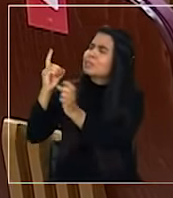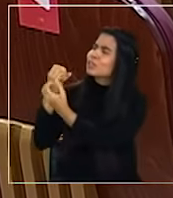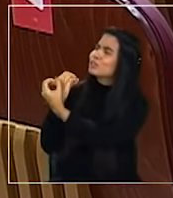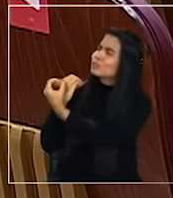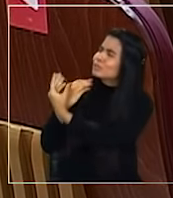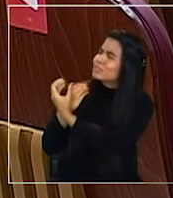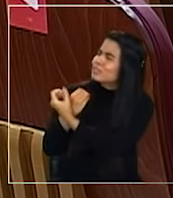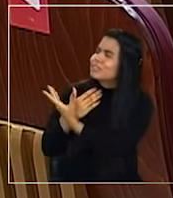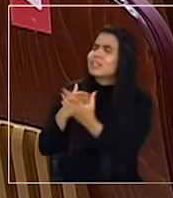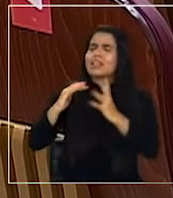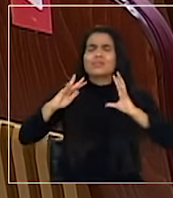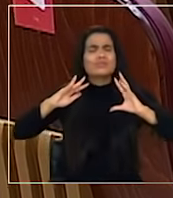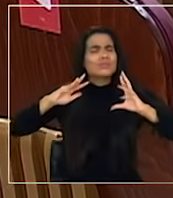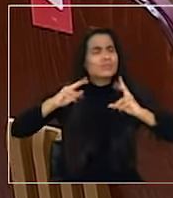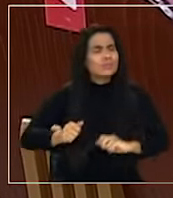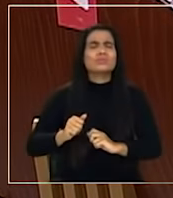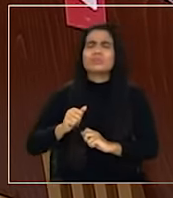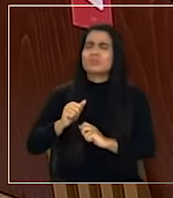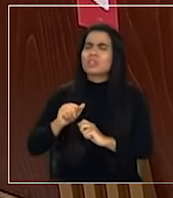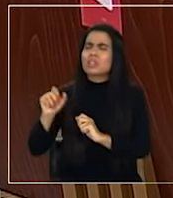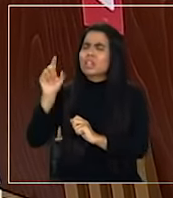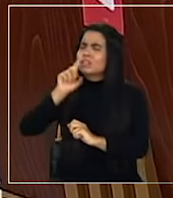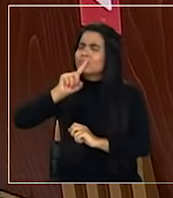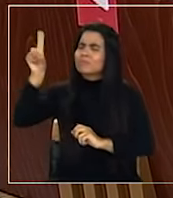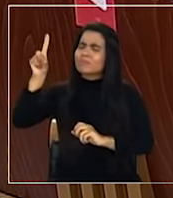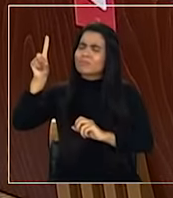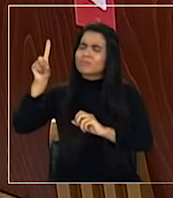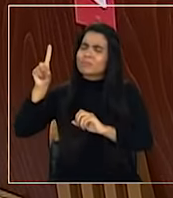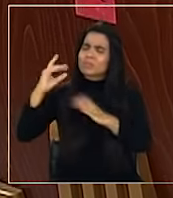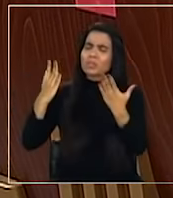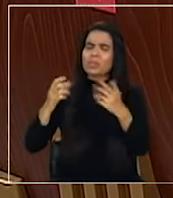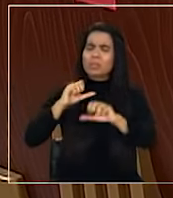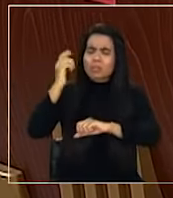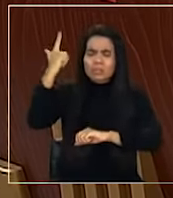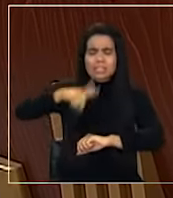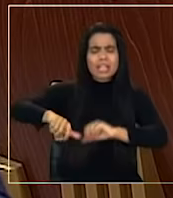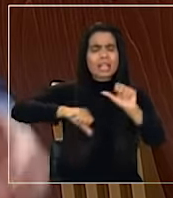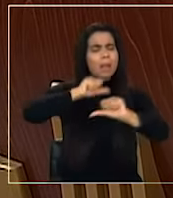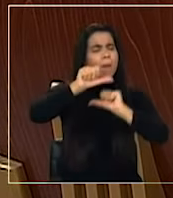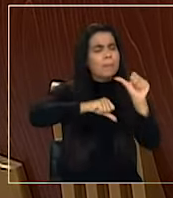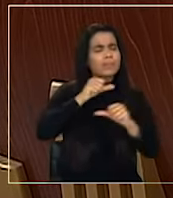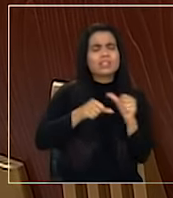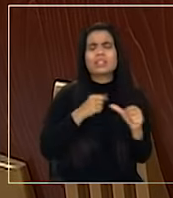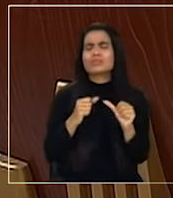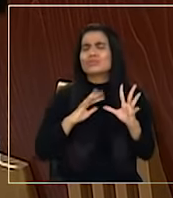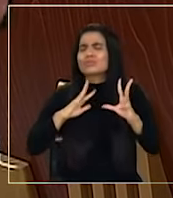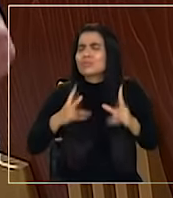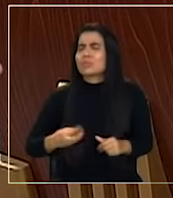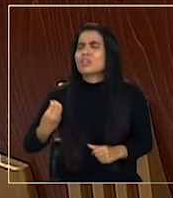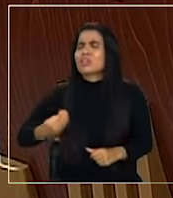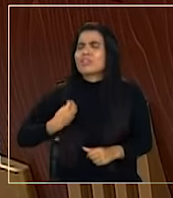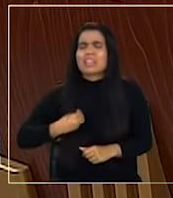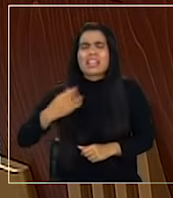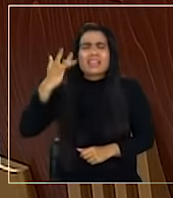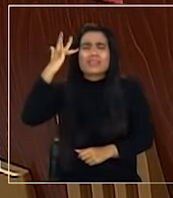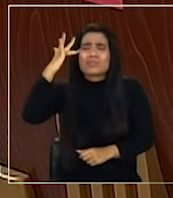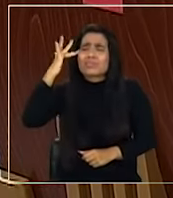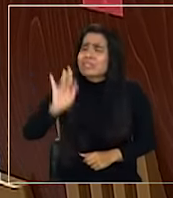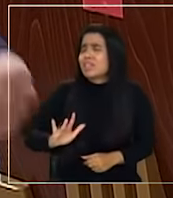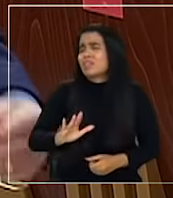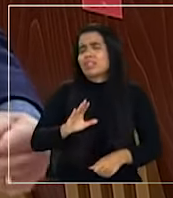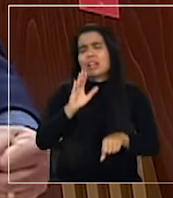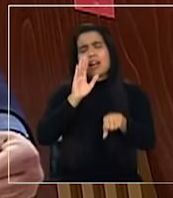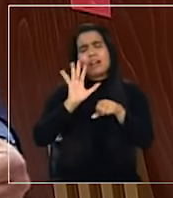tudo. A tua palavra atinge todas as áreas da nossa vida. E eu não sei o que está acontecendo na vida dessa